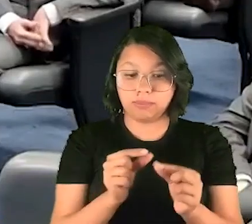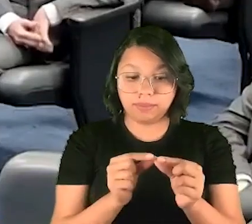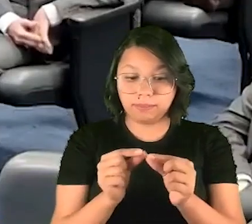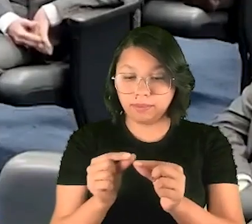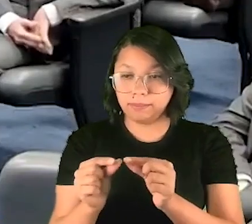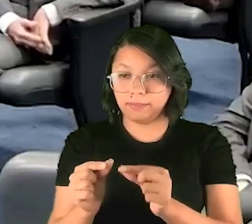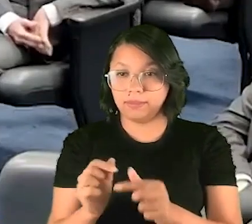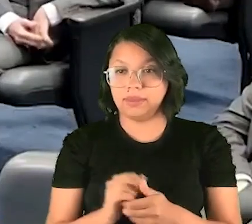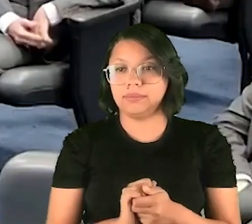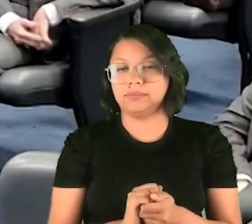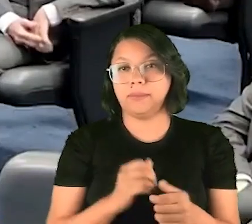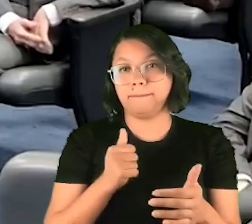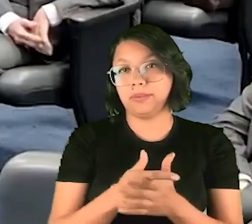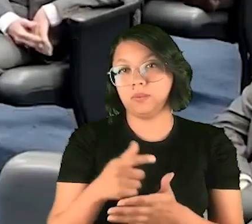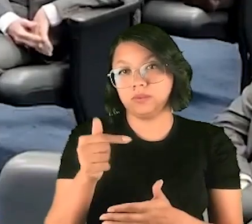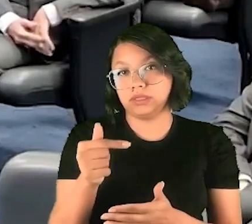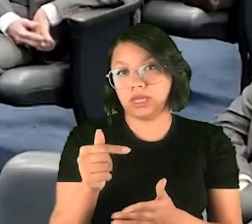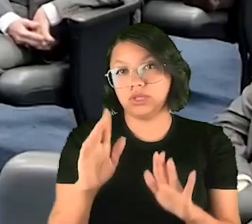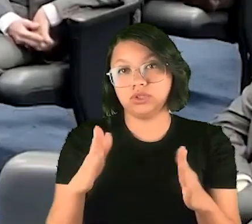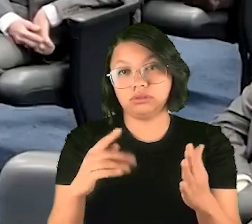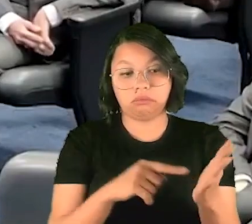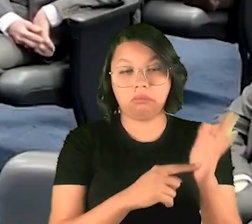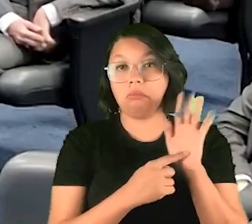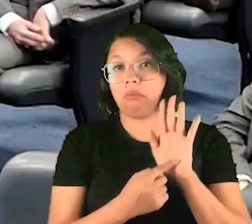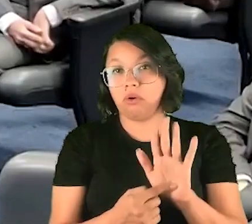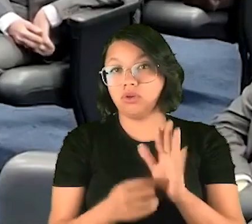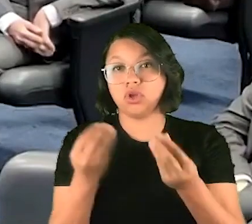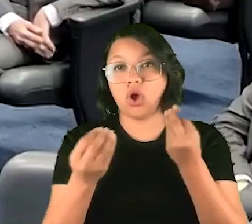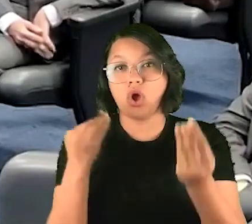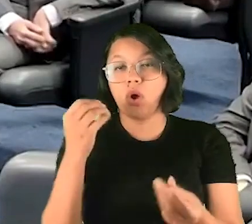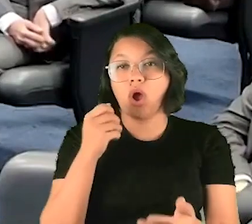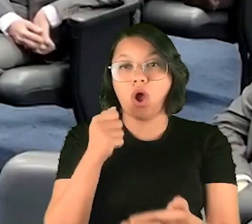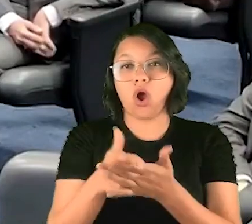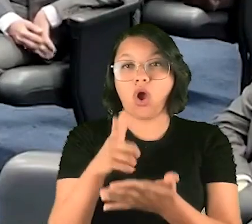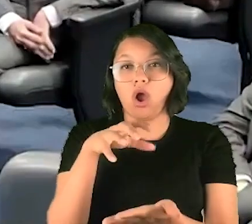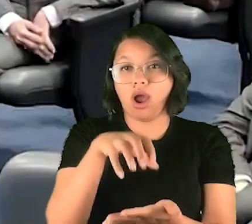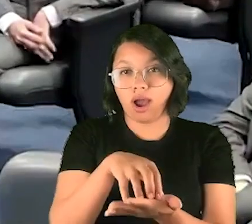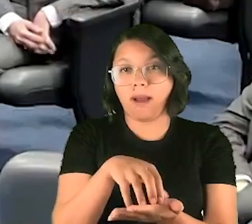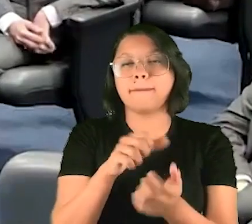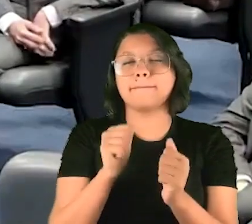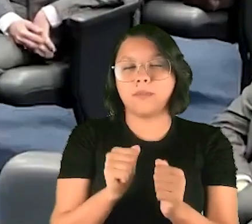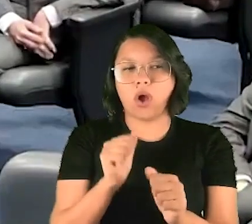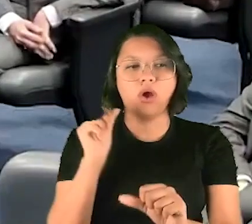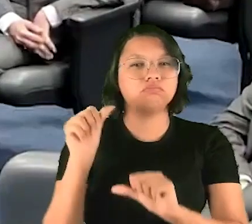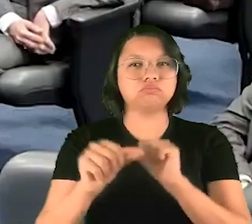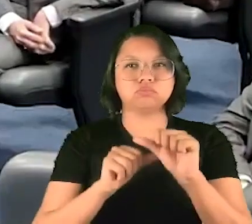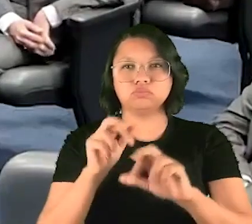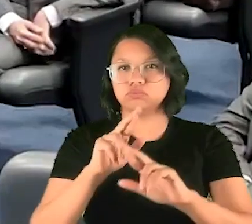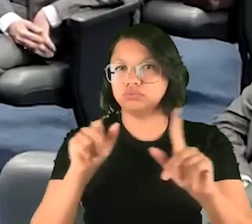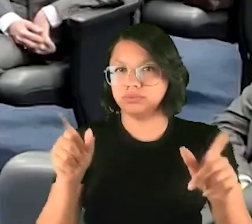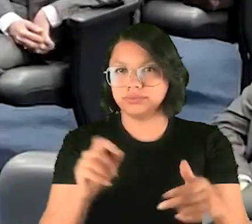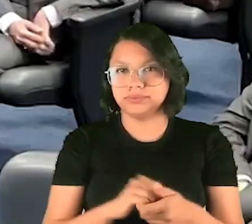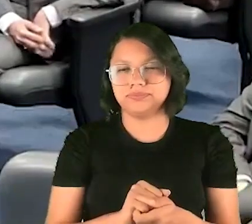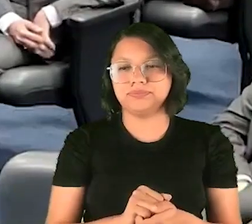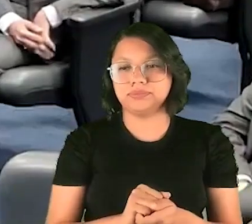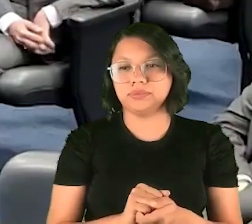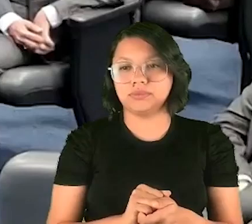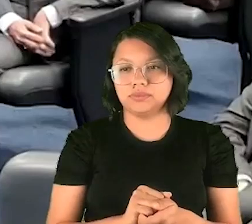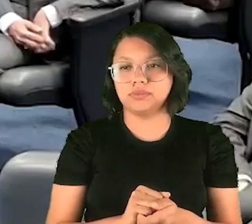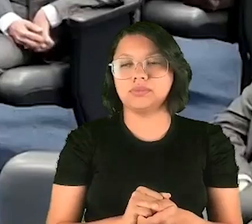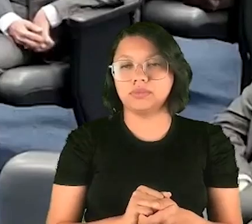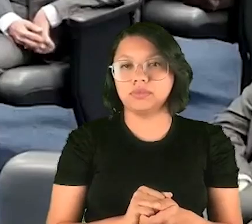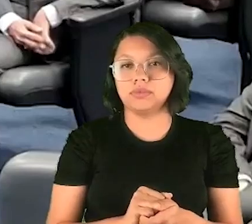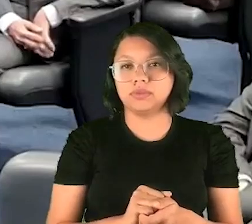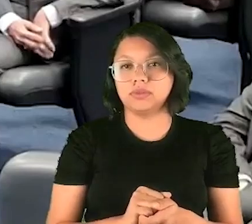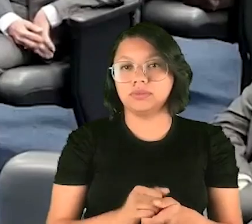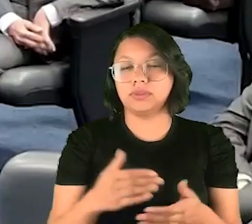42 por comprimido, que era o preço original, ele pagou 7. Então, o que para mim mostra como a compra centralizada pode